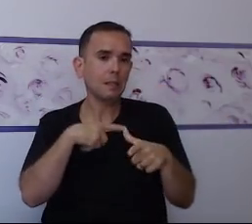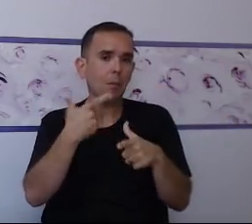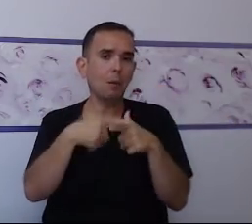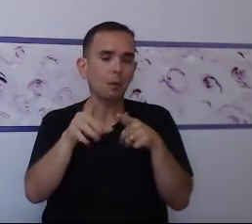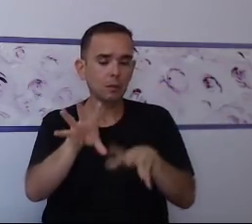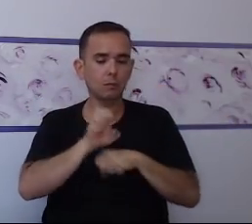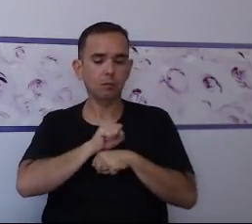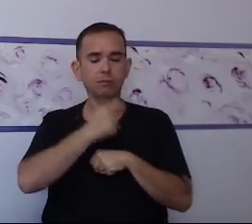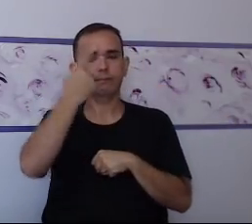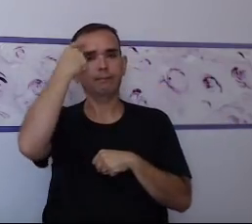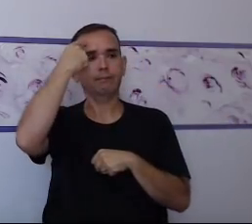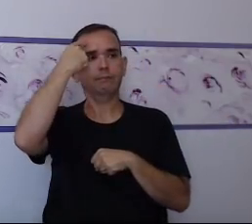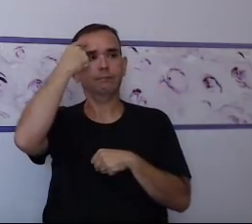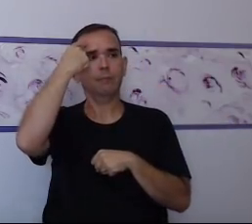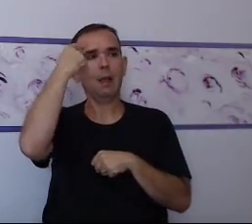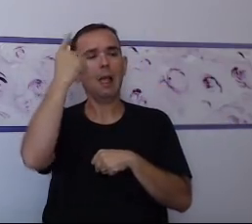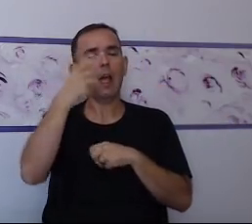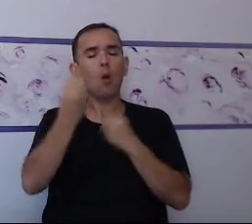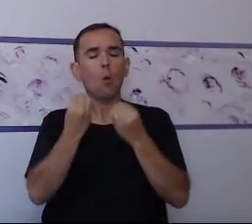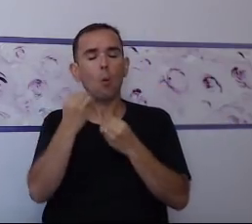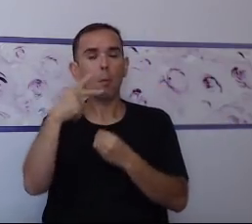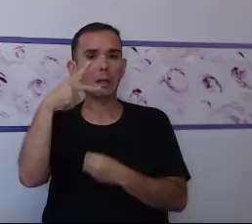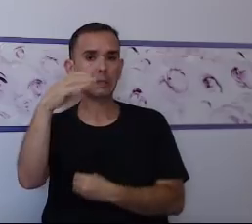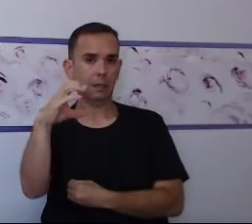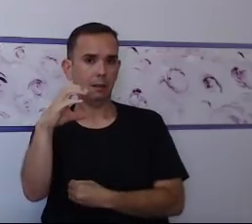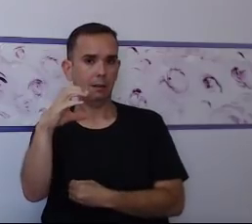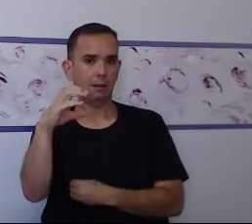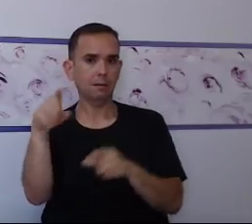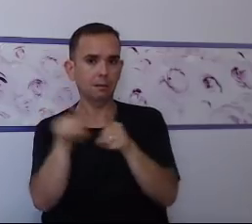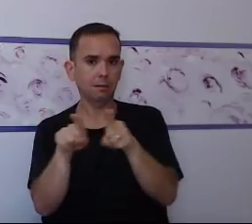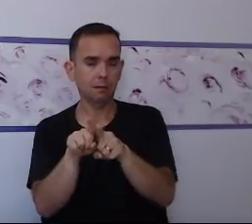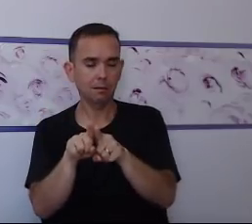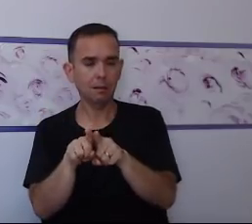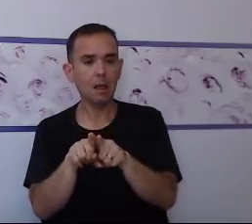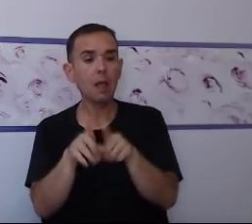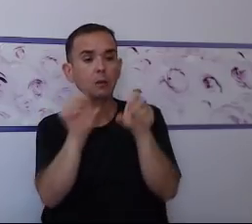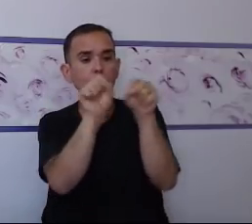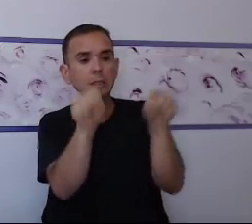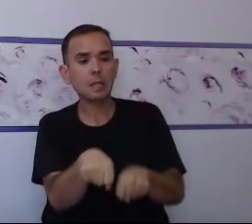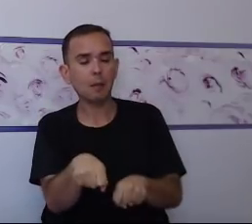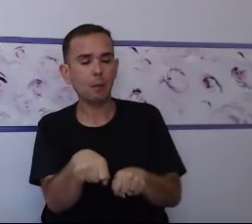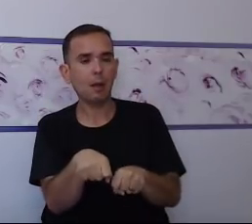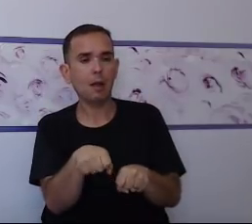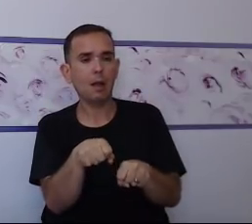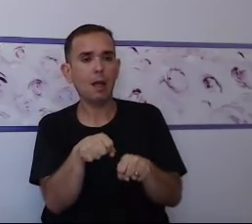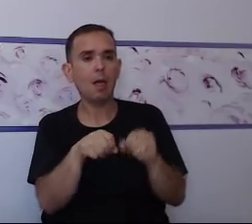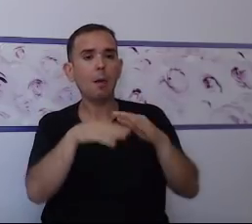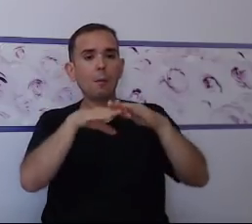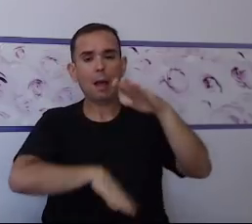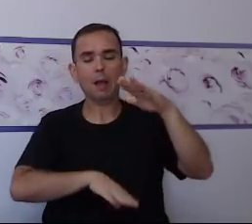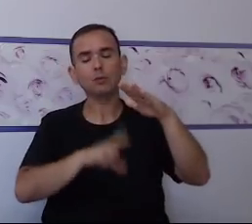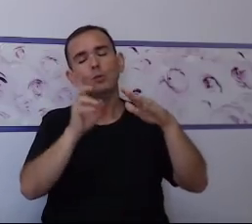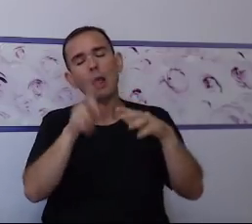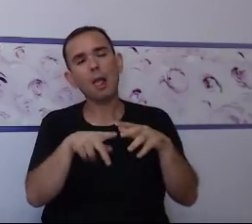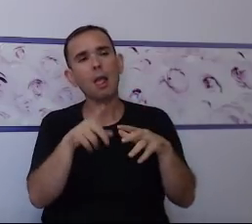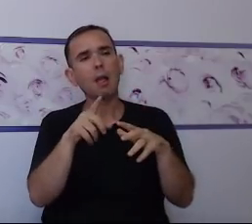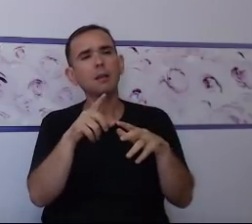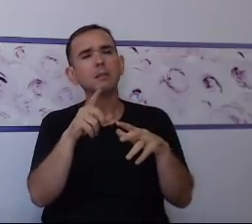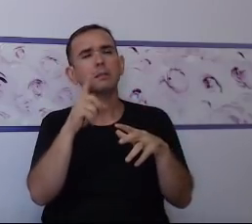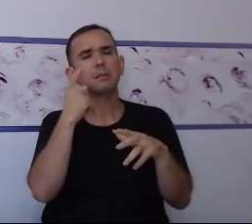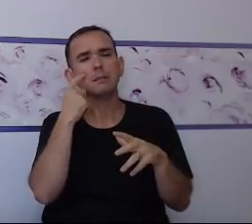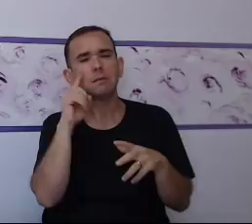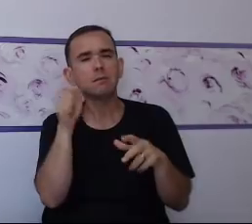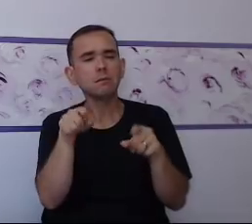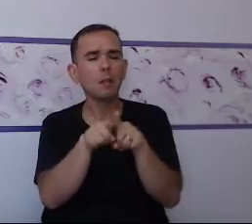advinda do cérebro, como é o caso da paralisia cerebral, e também do sistema nervoso periférico, como doenças que acometem os